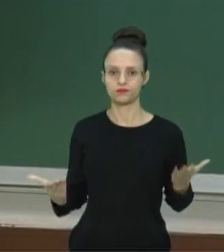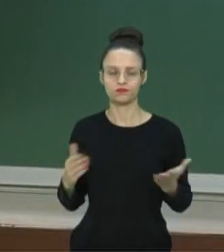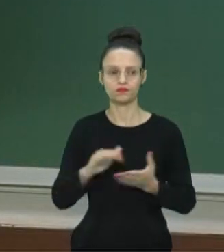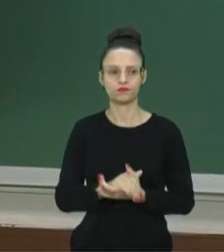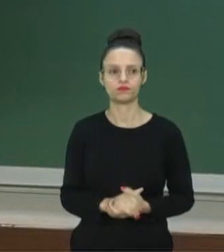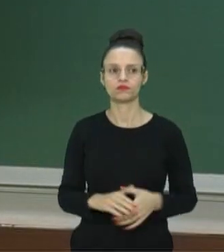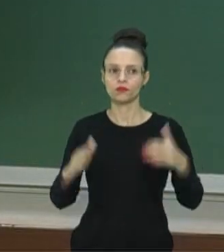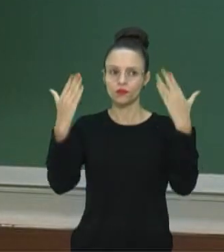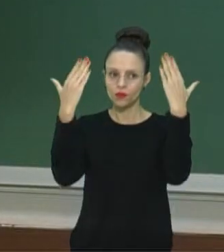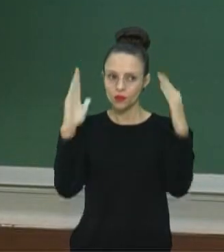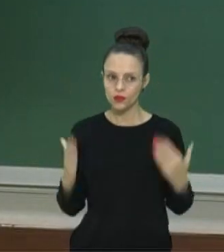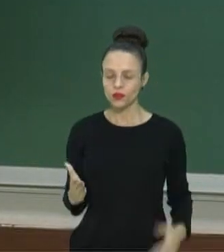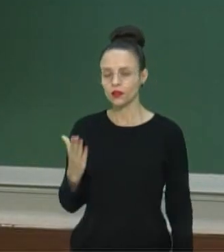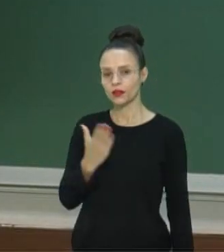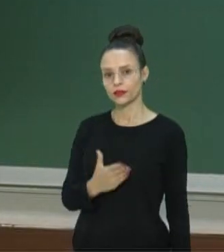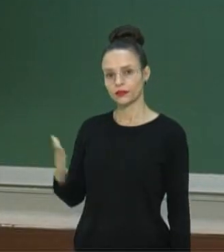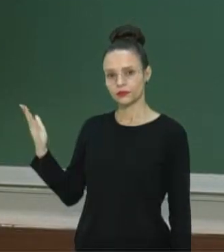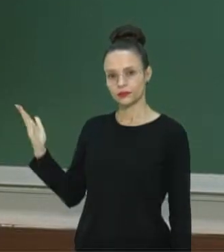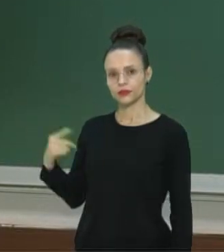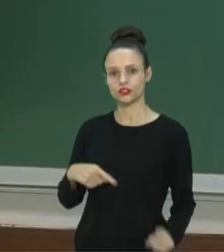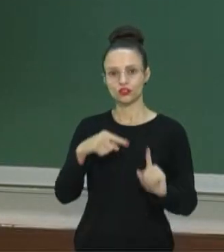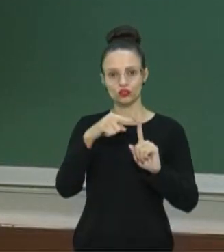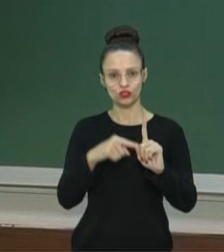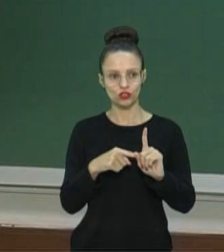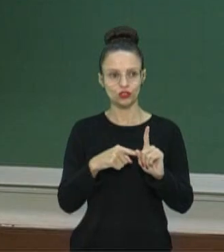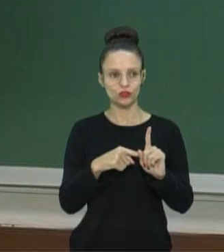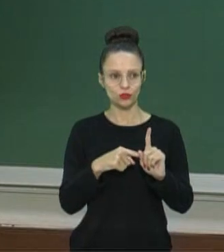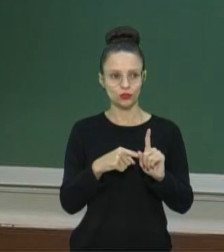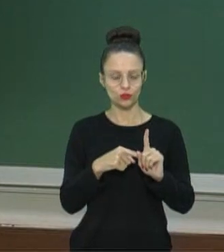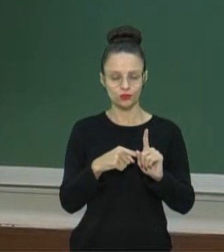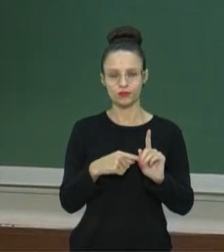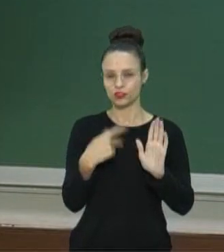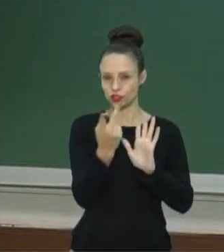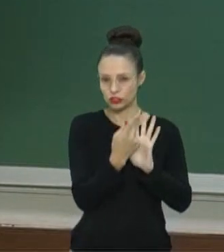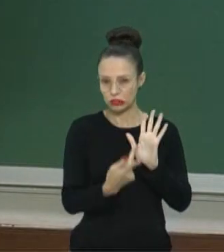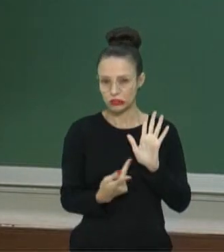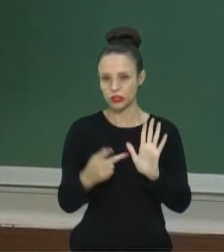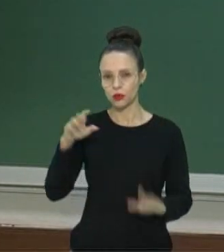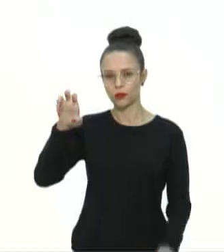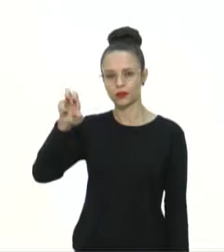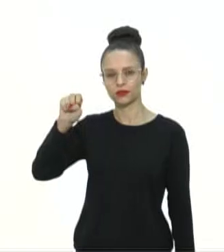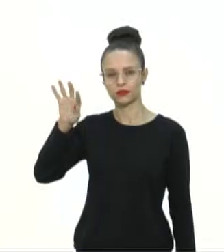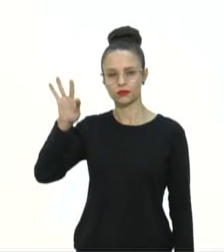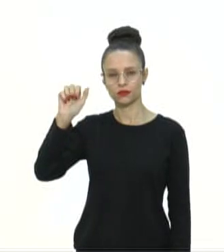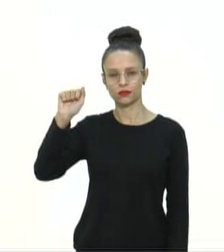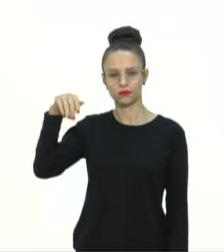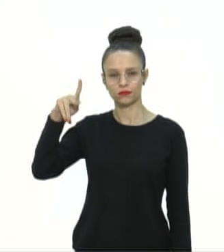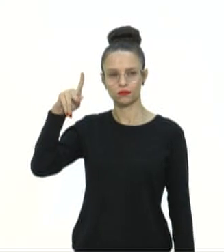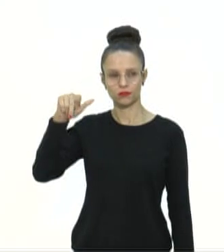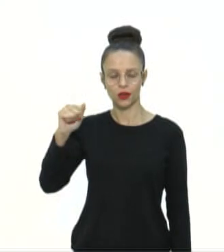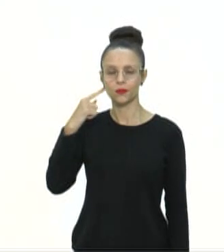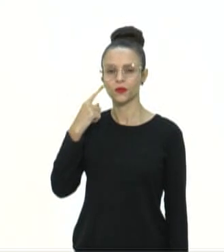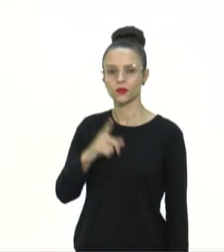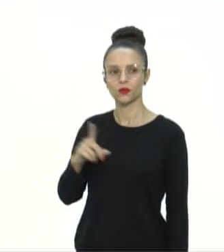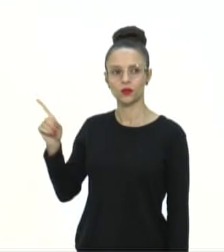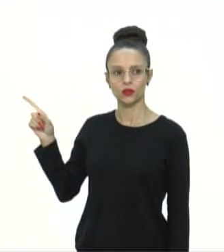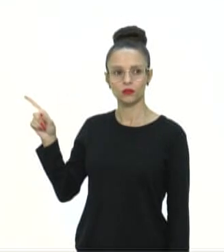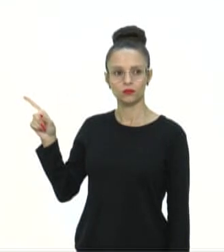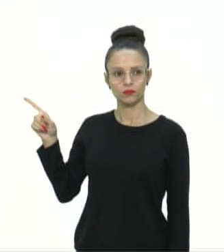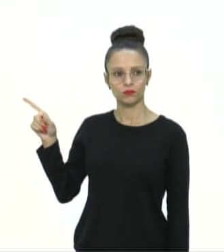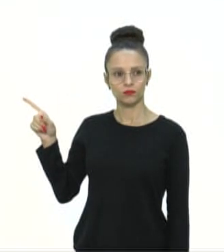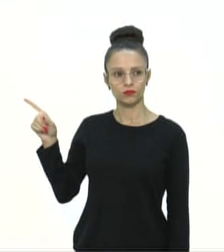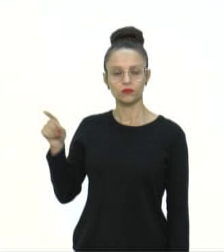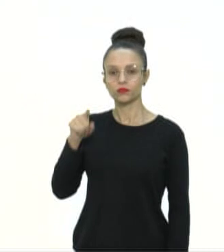Vamos analisar esse estilo de estampa japonesa. Isso aqui seria